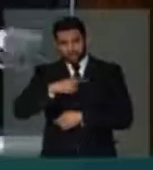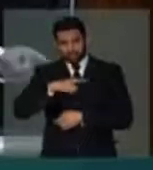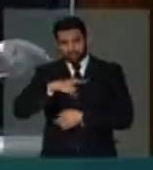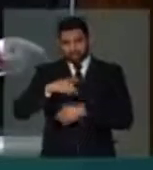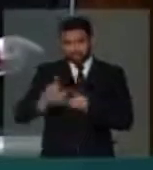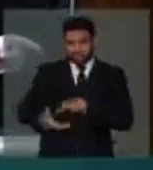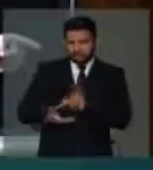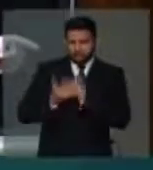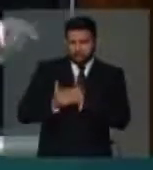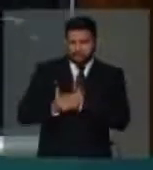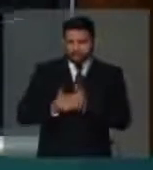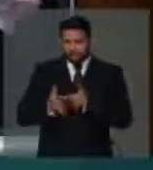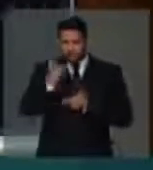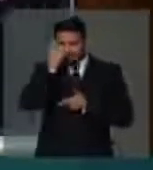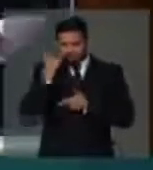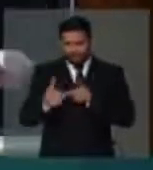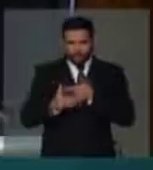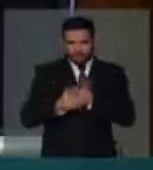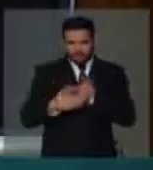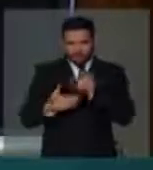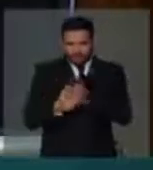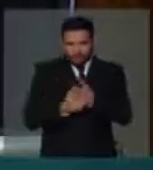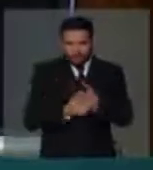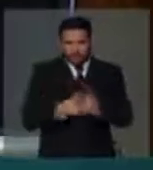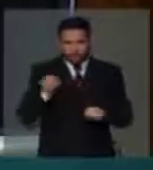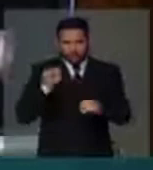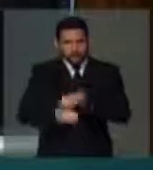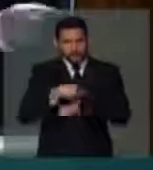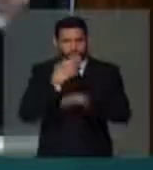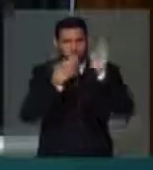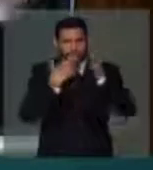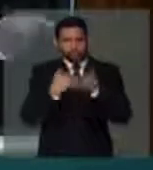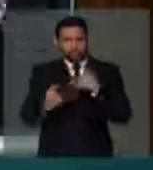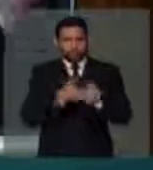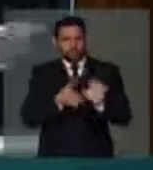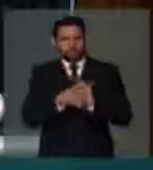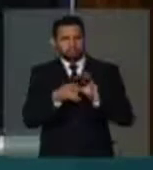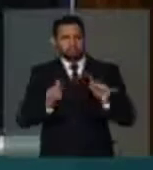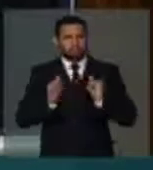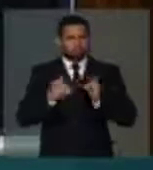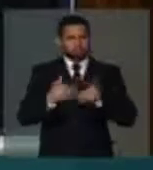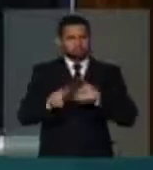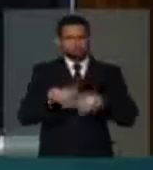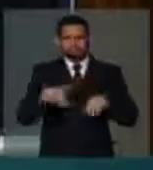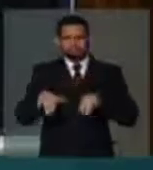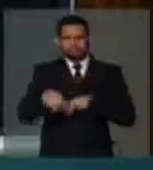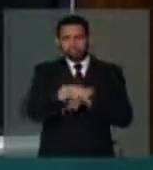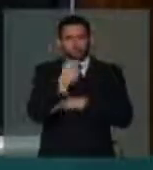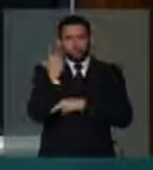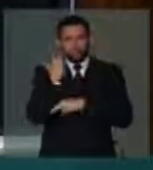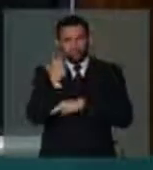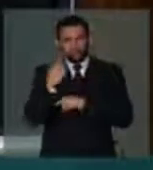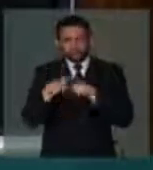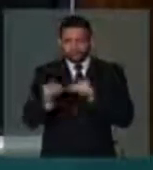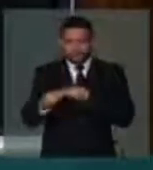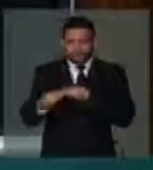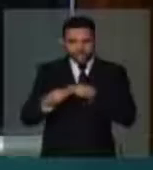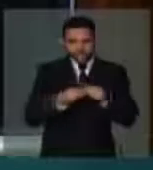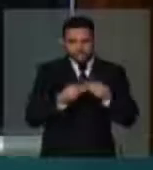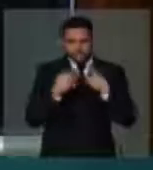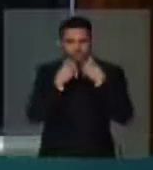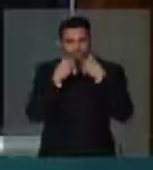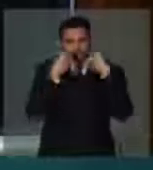os pistoleiros até hoje soltos. E nós precisamos, senhor presidente, levar a